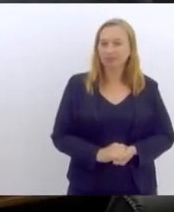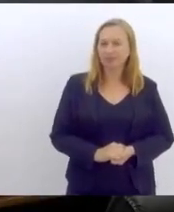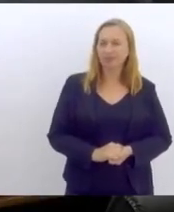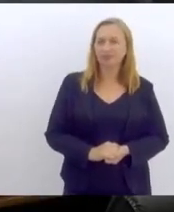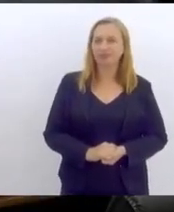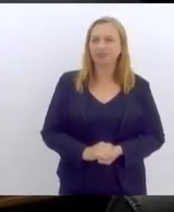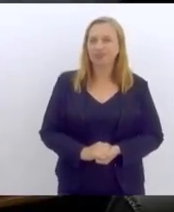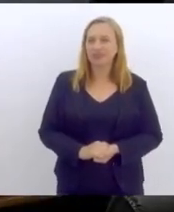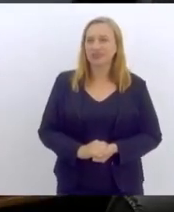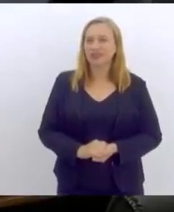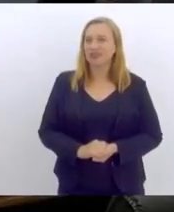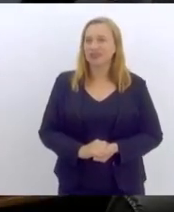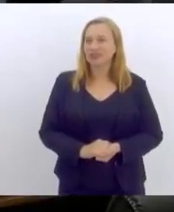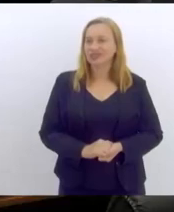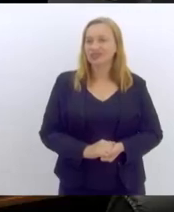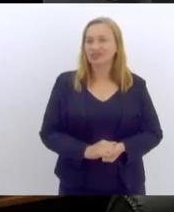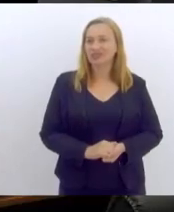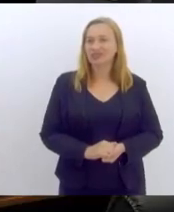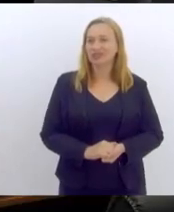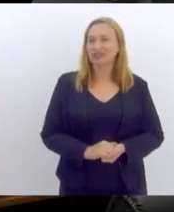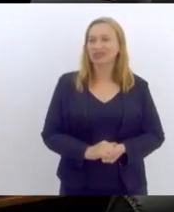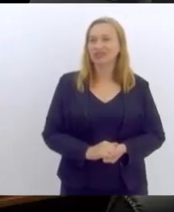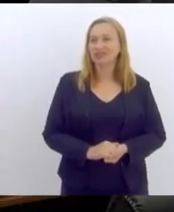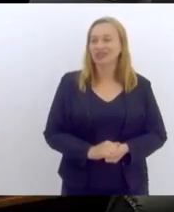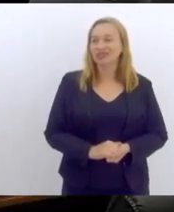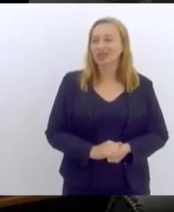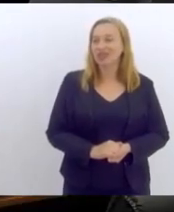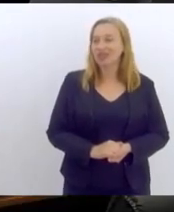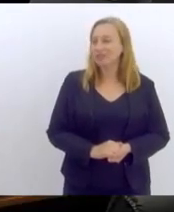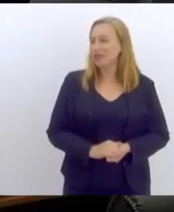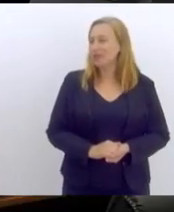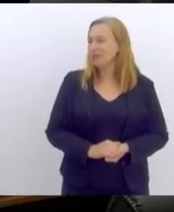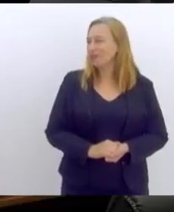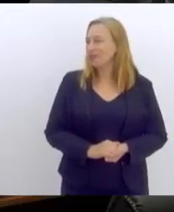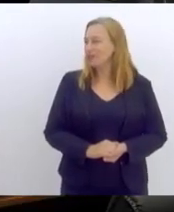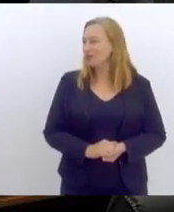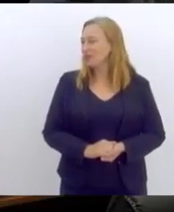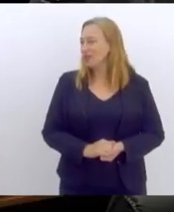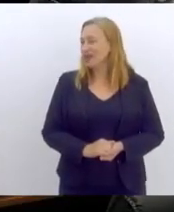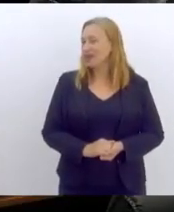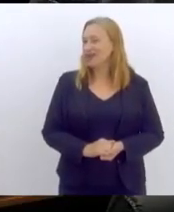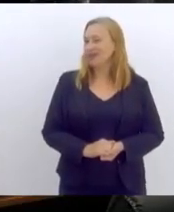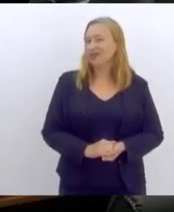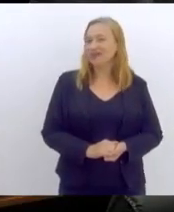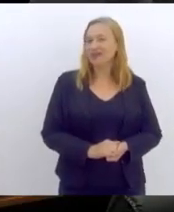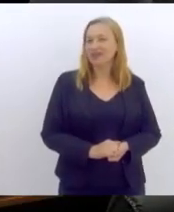Tá. Boa tarde para todos. Pera, deputado Índio, um minutinho, deixa só o autor